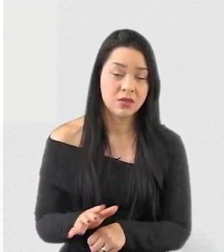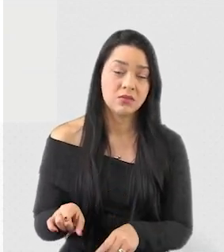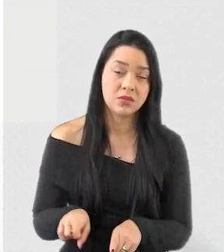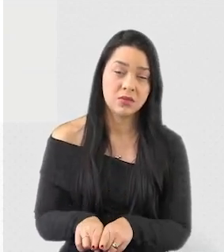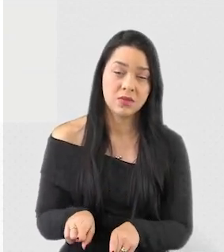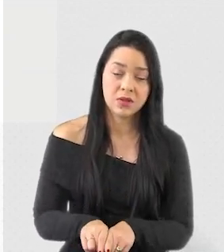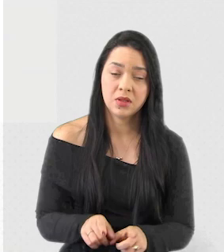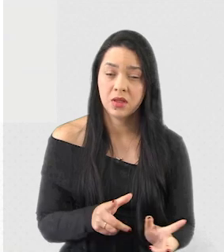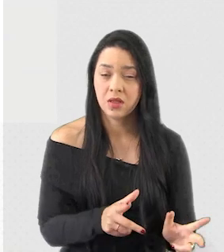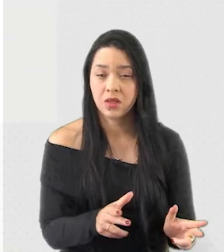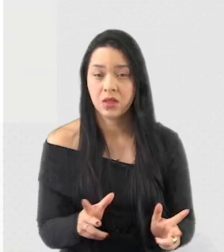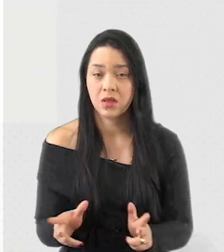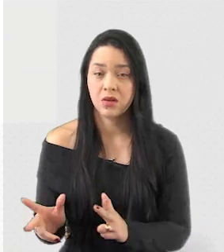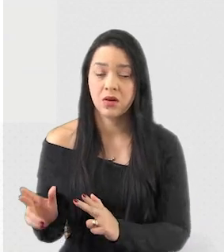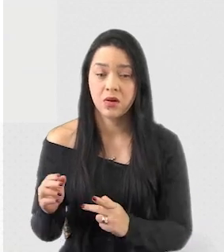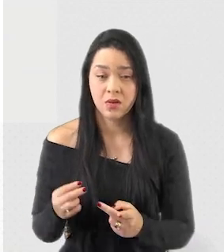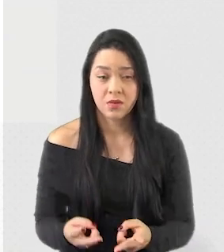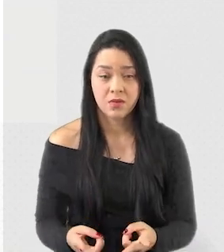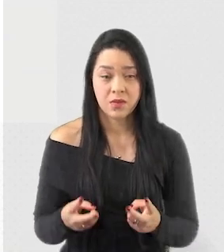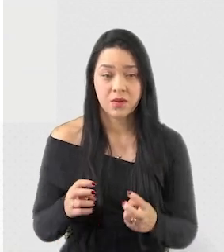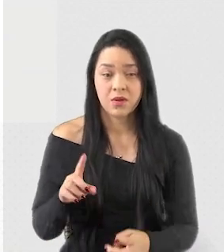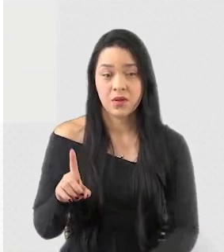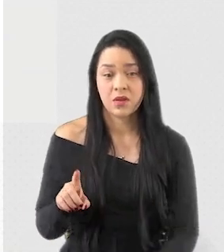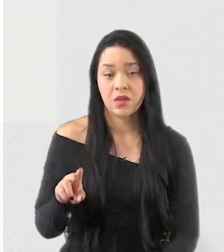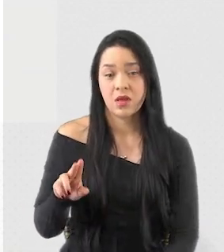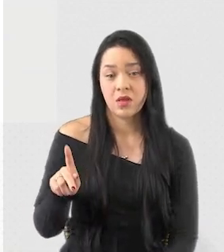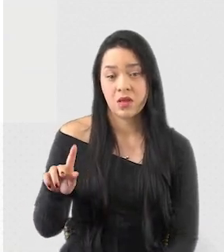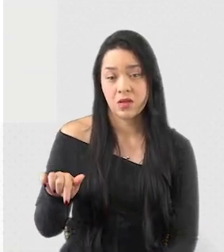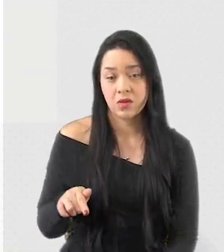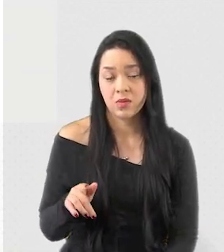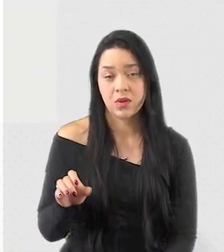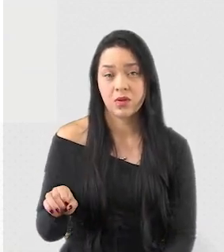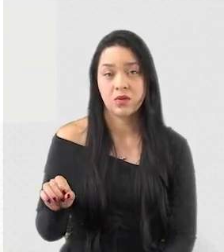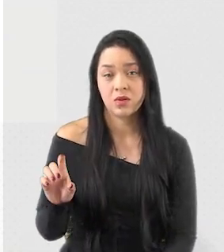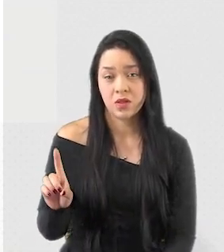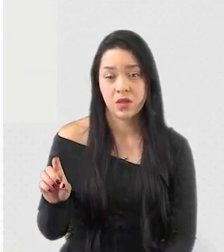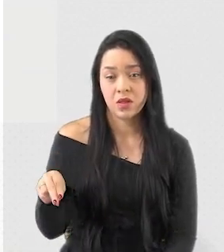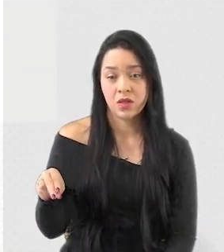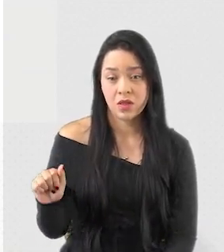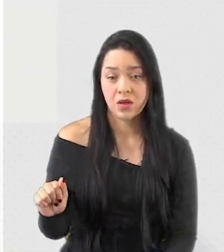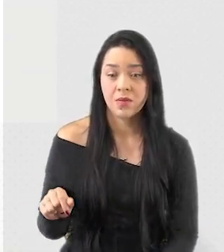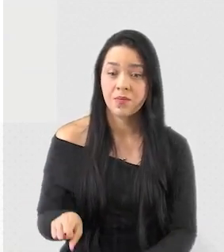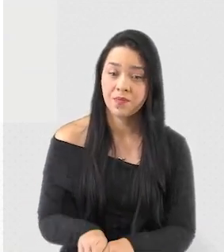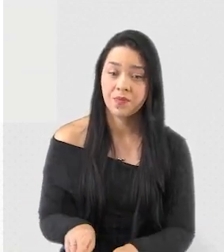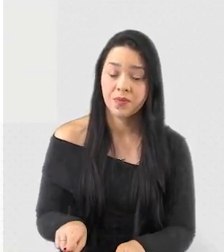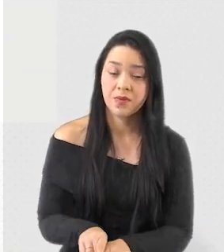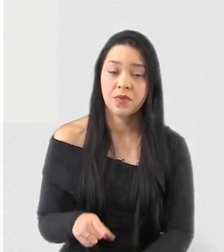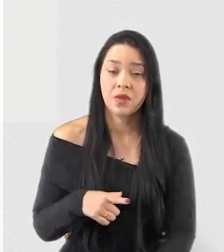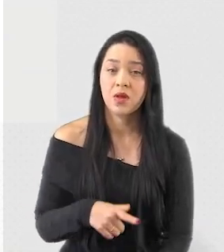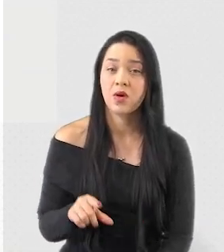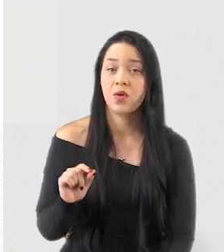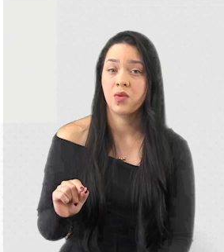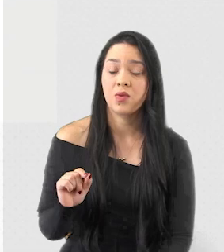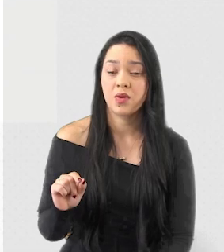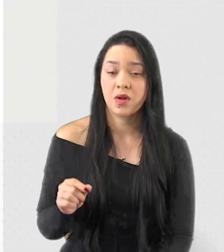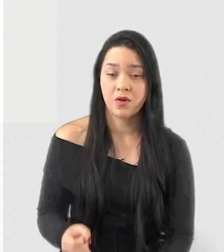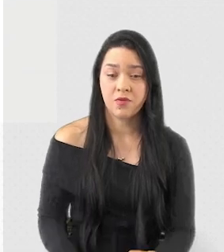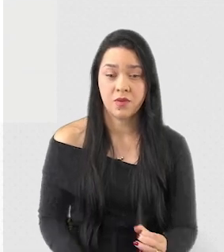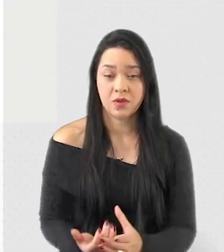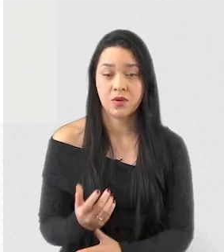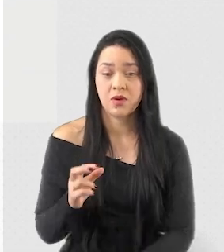mesmas enzimas que a gente olhou na duplicação, tá, do DNA, e aí então eu tenho a formação